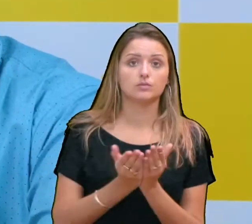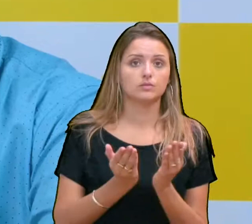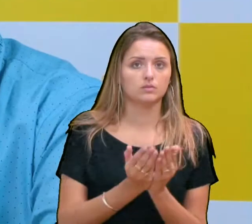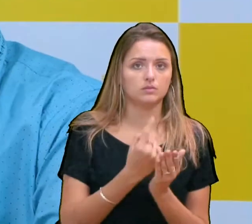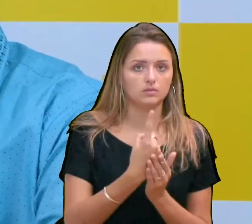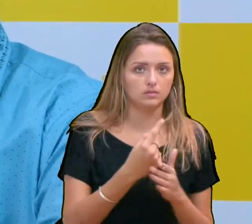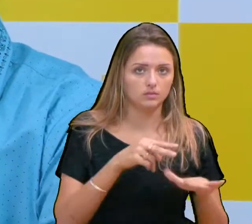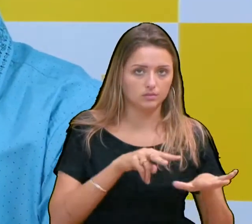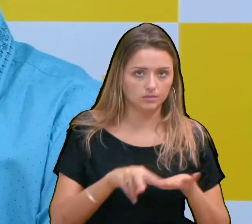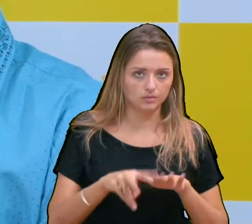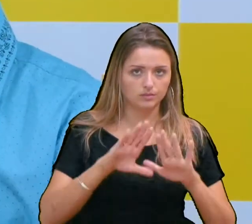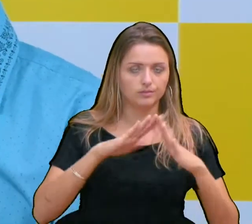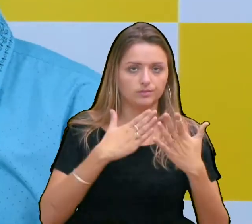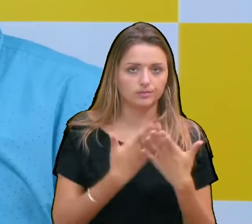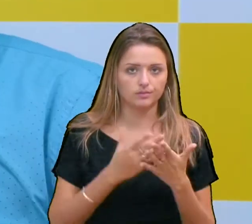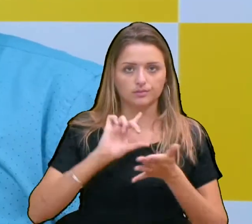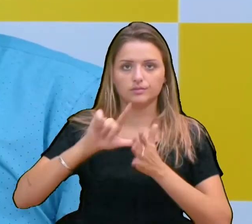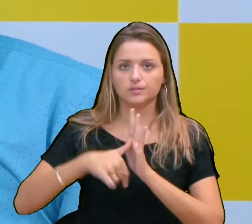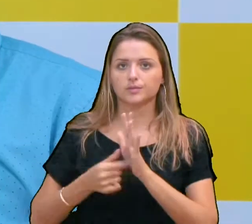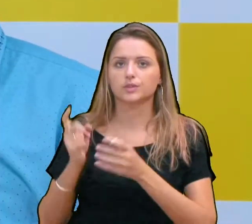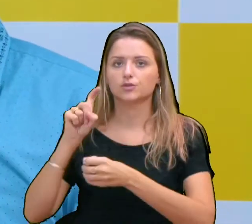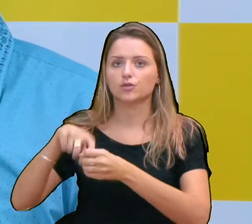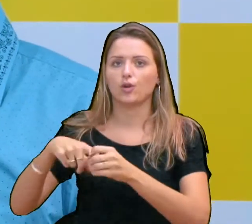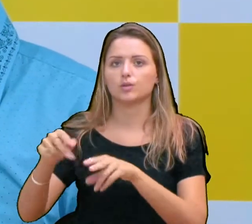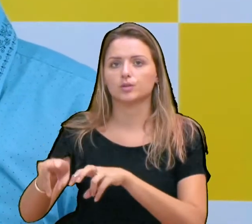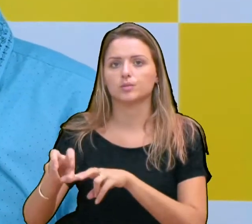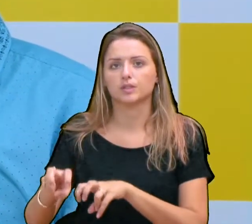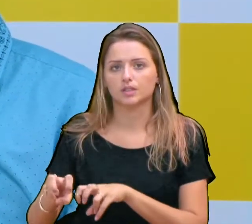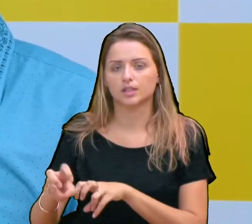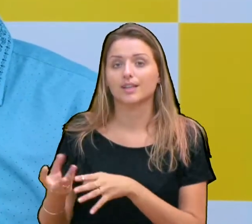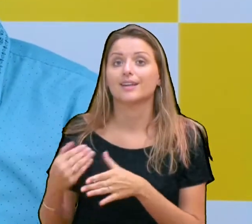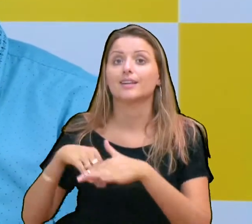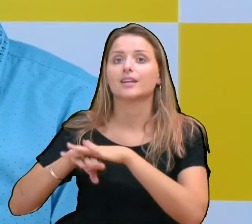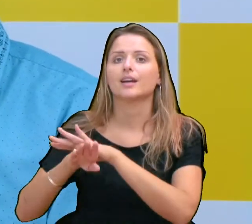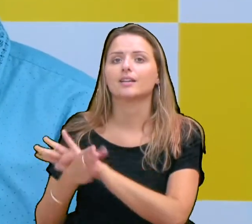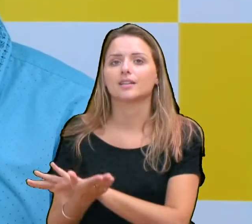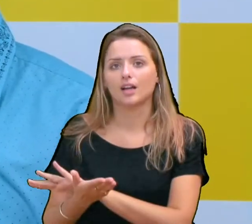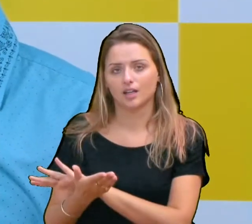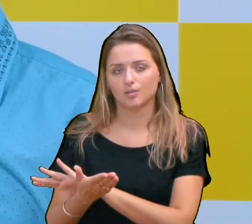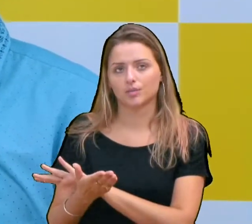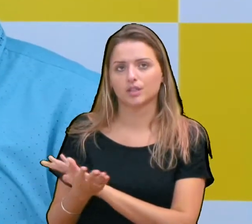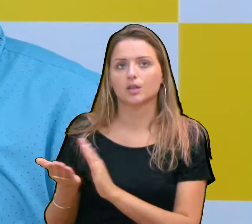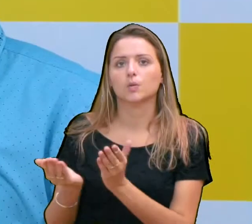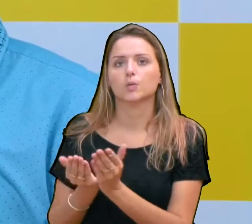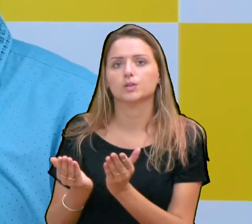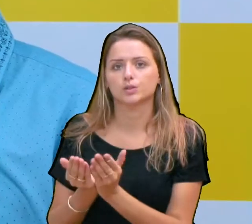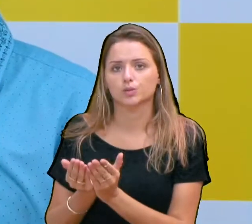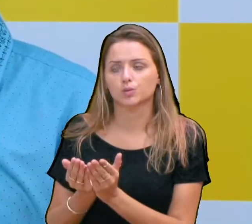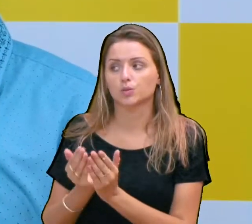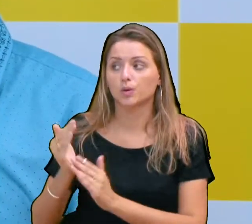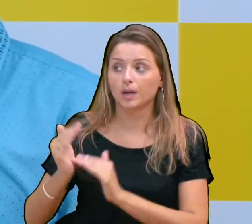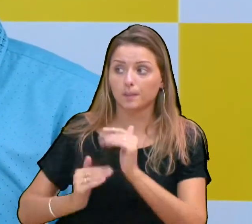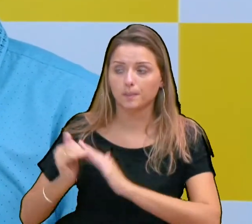semana naquela escola e depois volta para a propriedade e implanta, além do estudo, na propriedade, e muitas